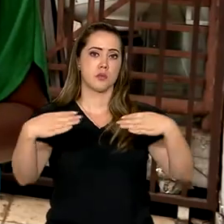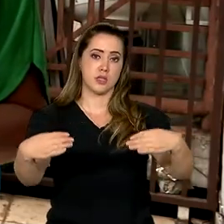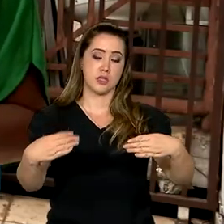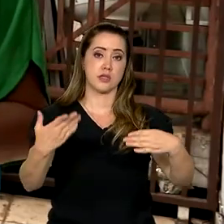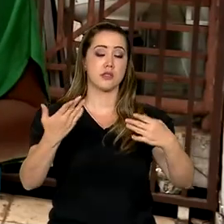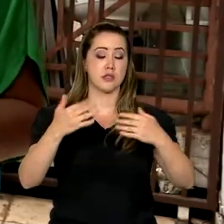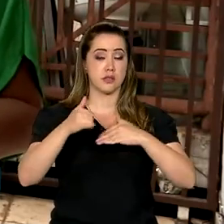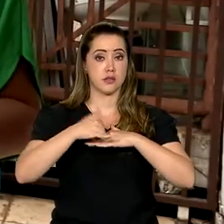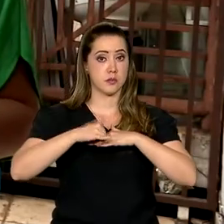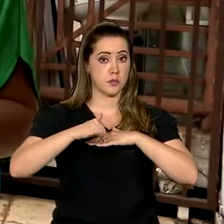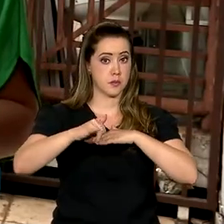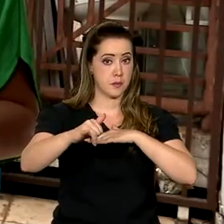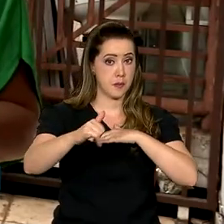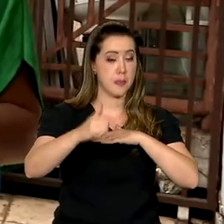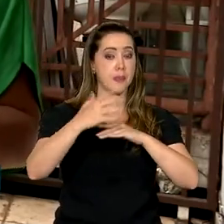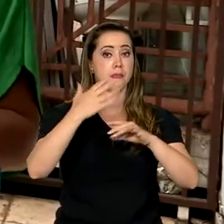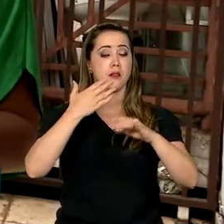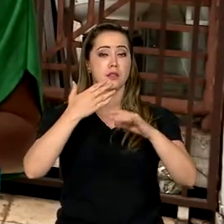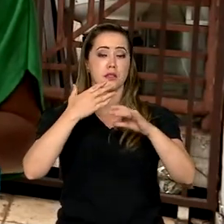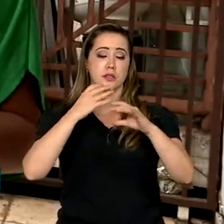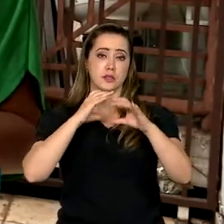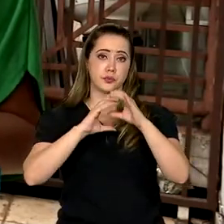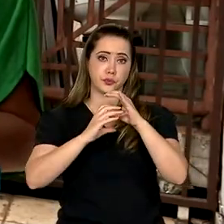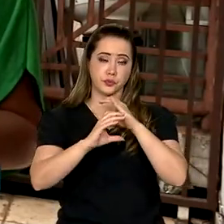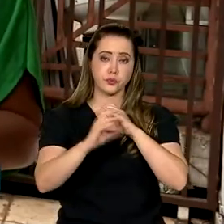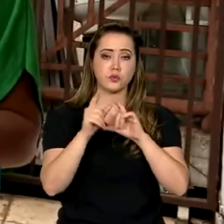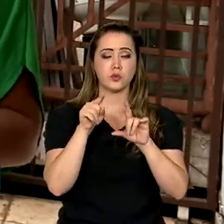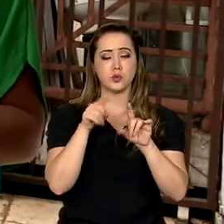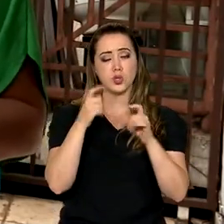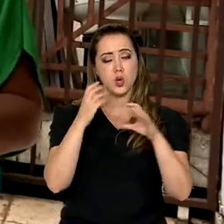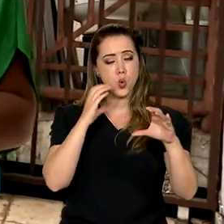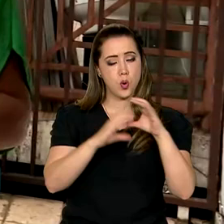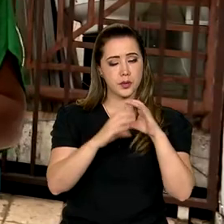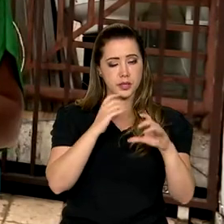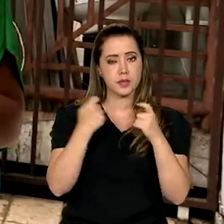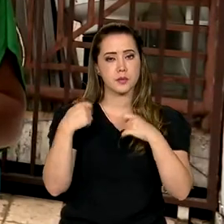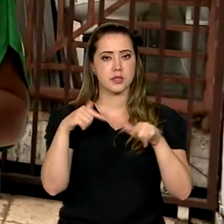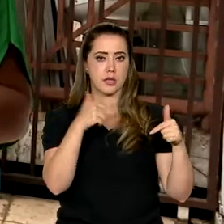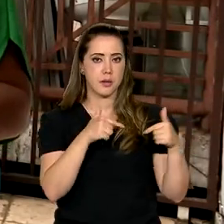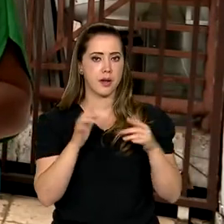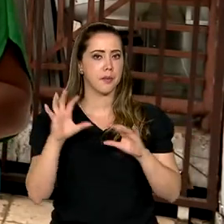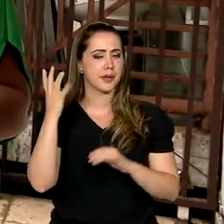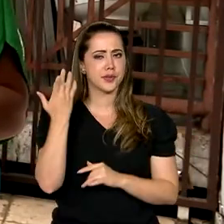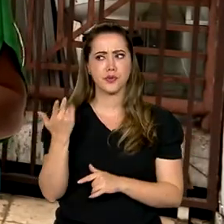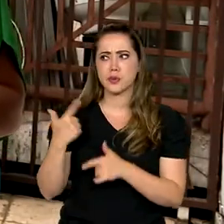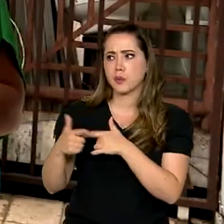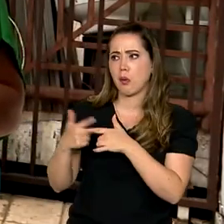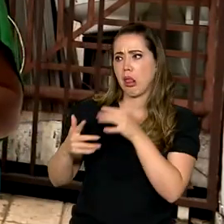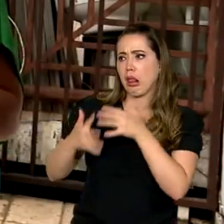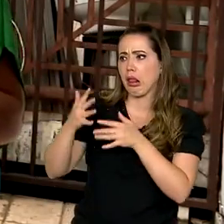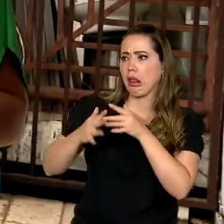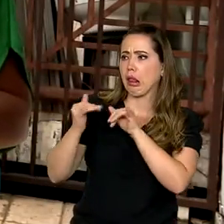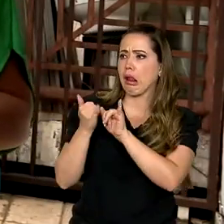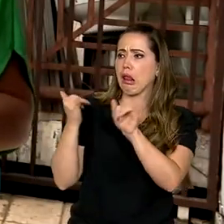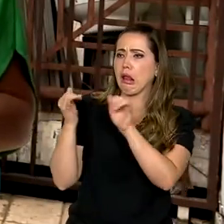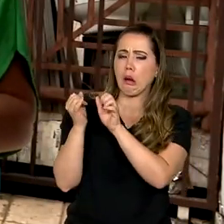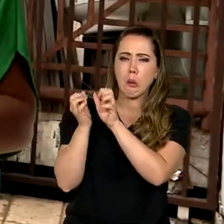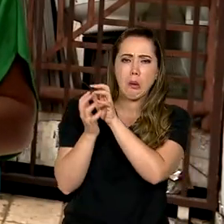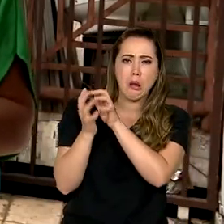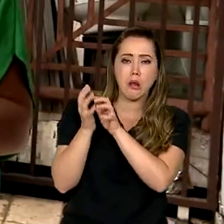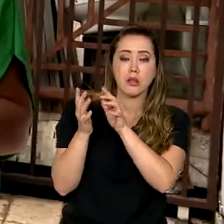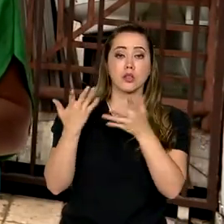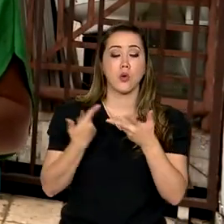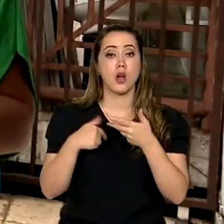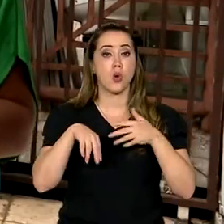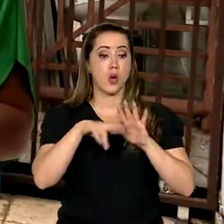Minas e Energia e das Comunicações trabalham para resolver. Daí surgiu o programa que vai regularizar o compartilhamento